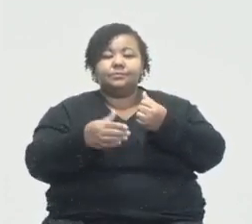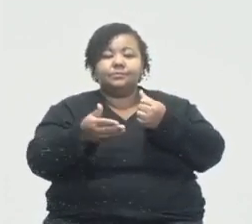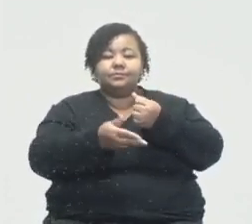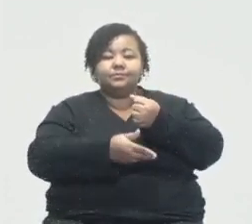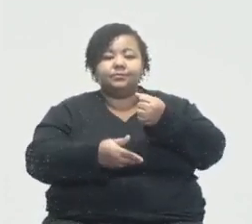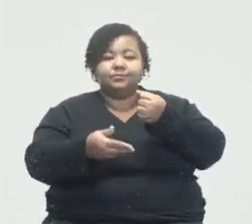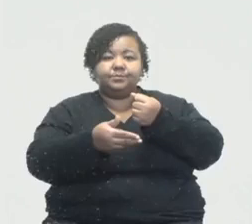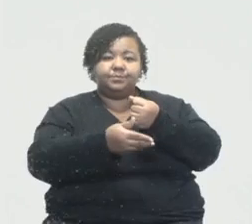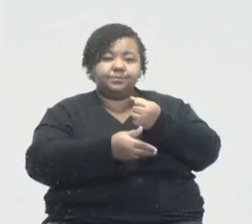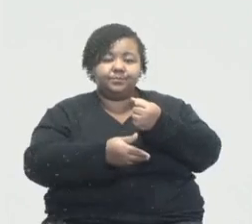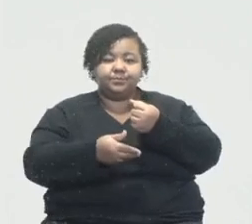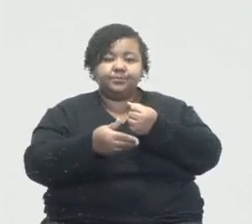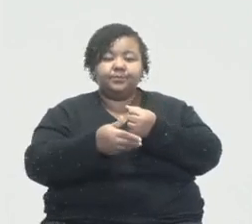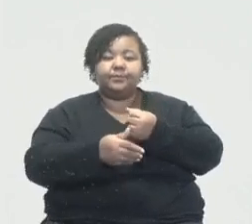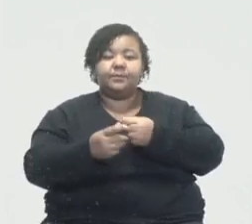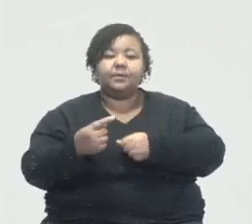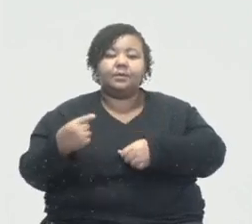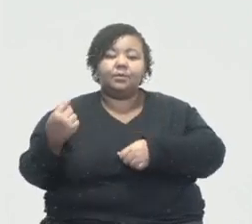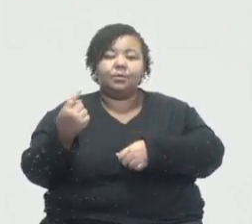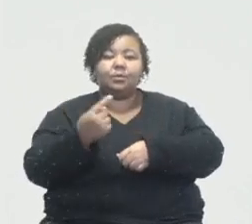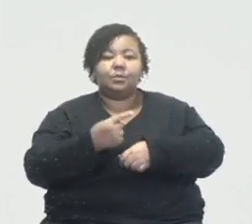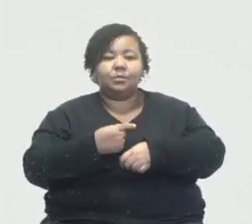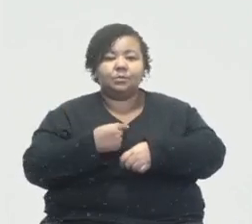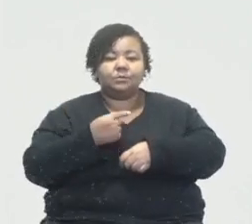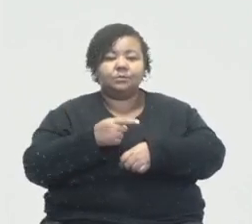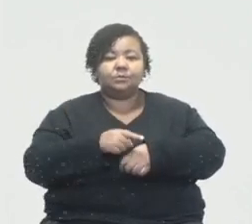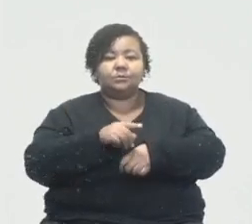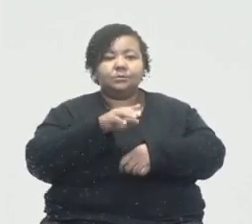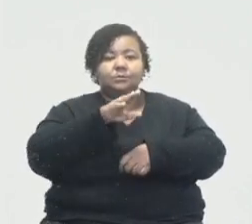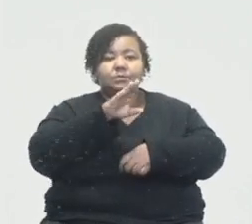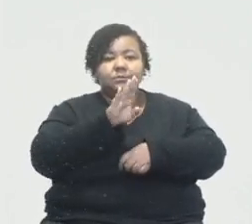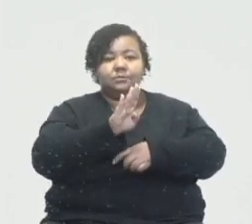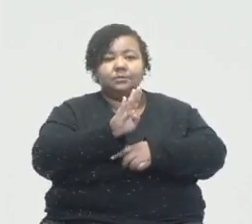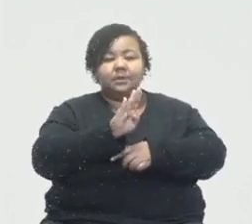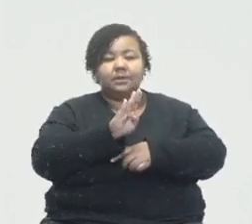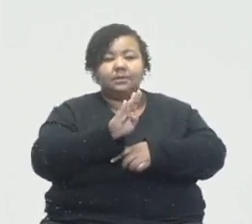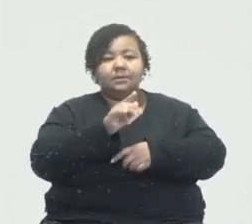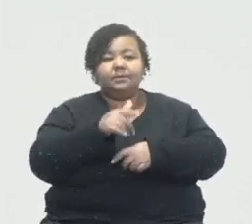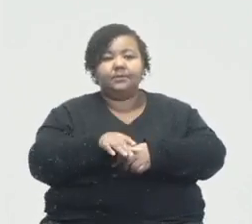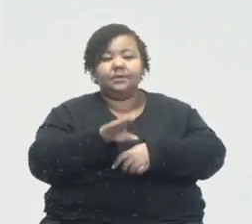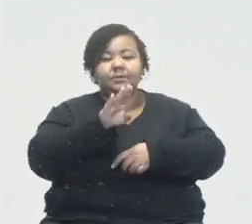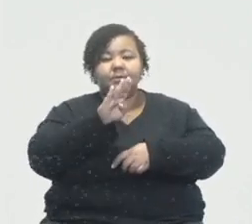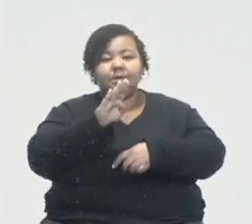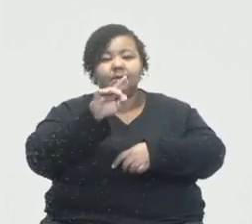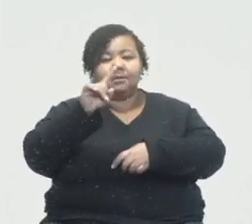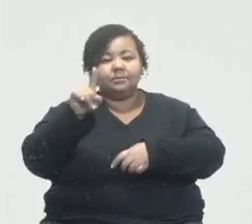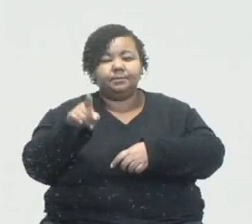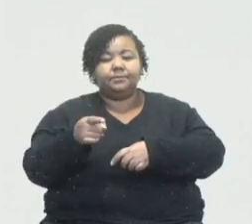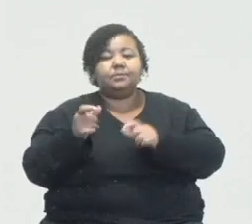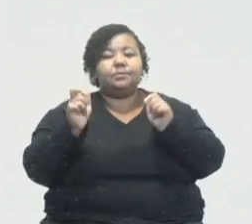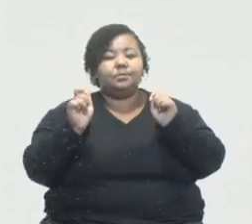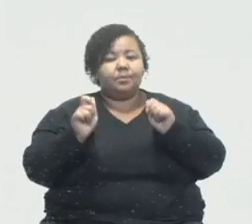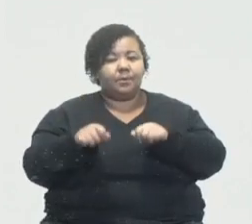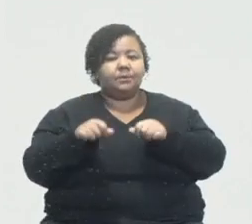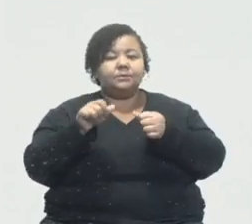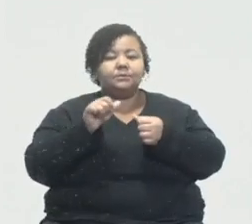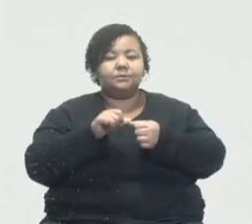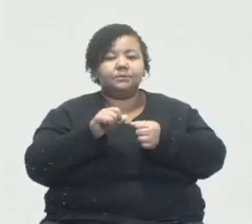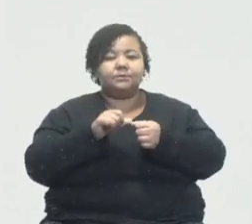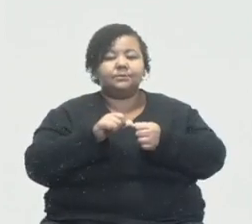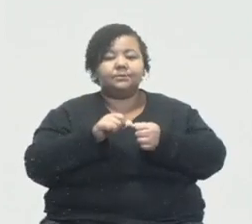base do nosso beta e do nosso beta'. Nós podemos fazer essa